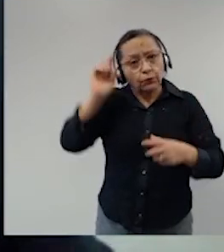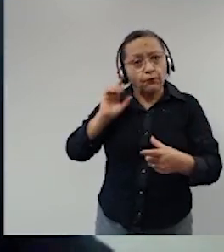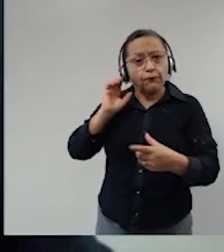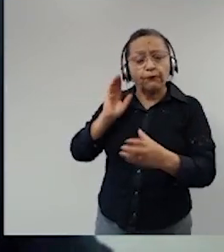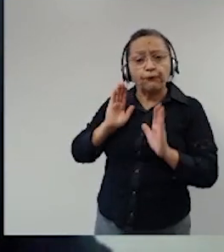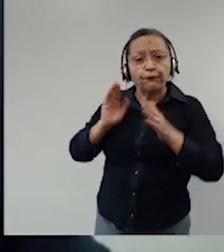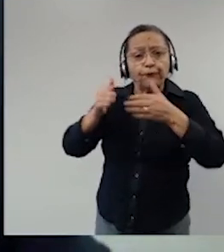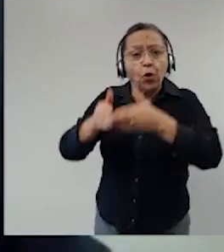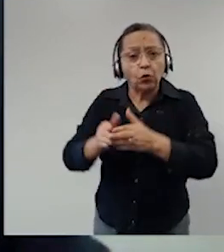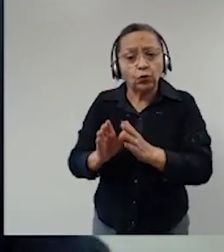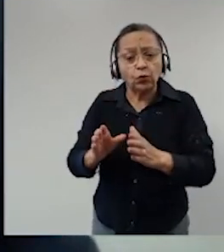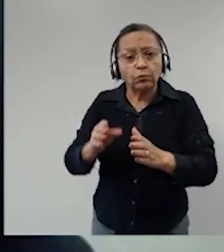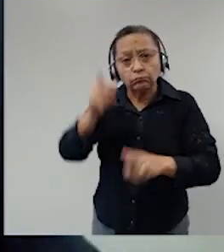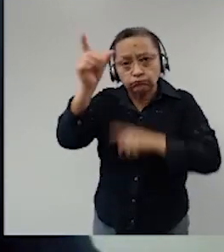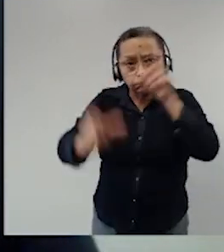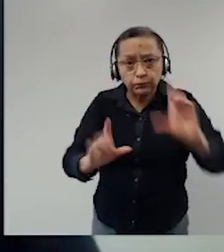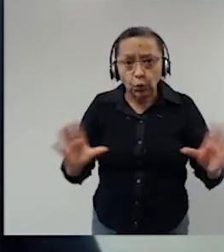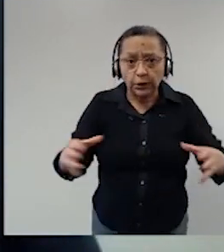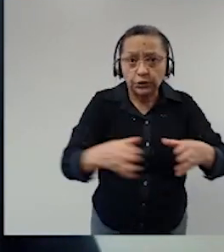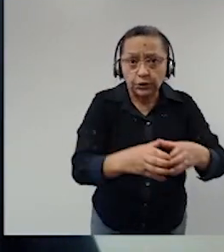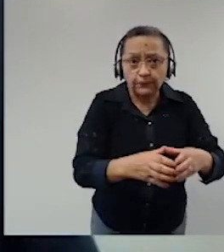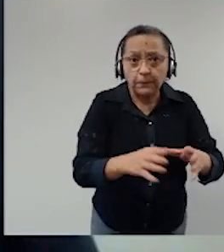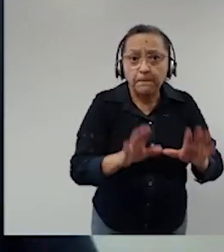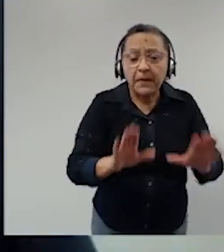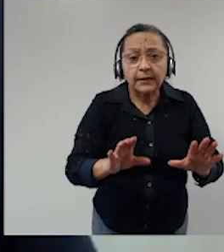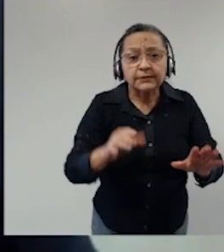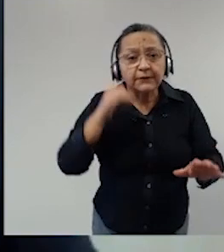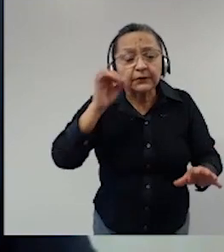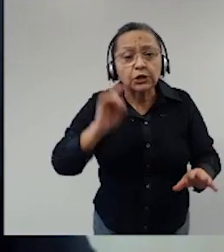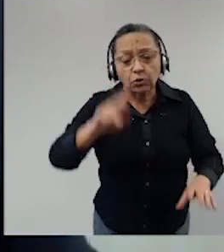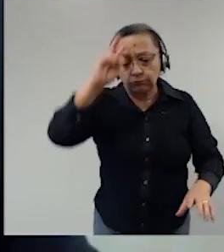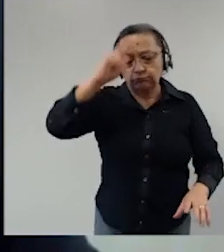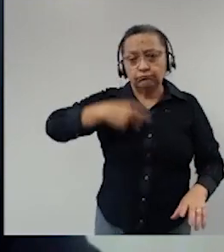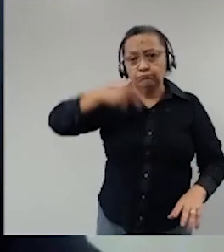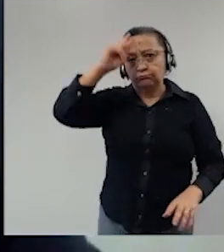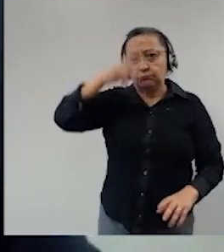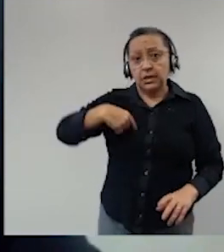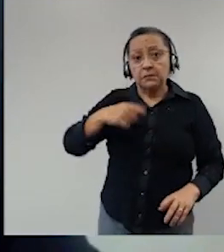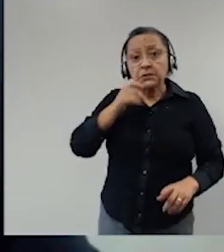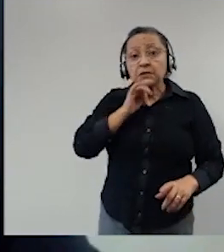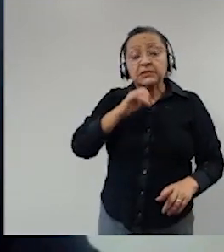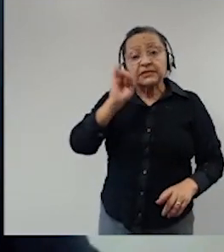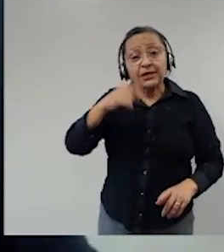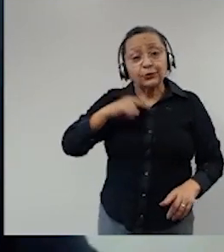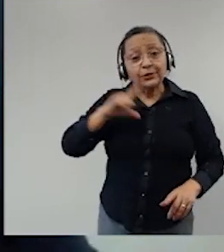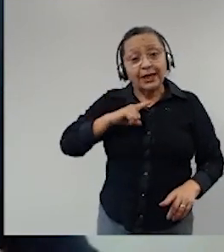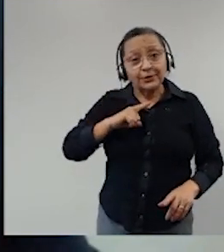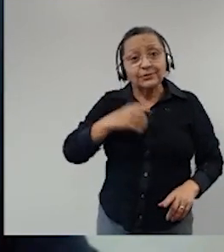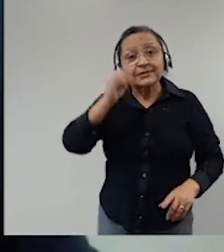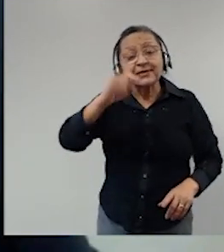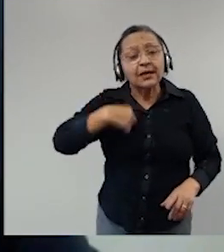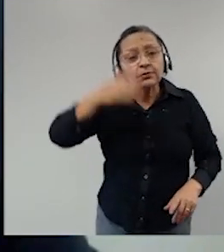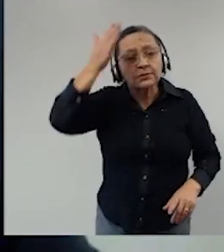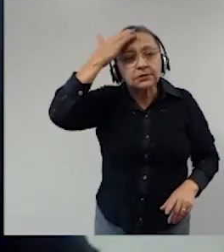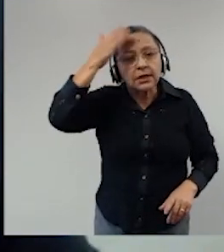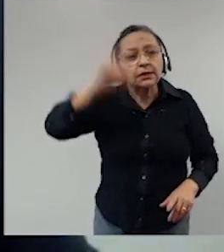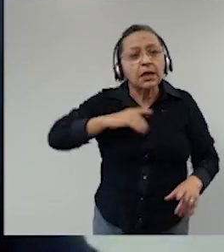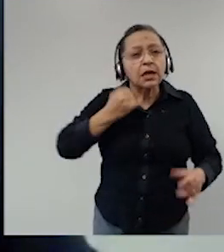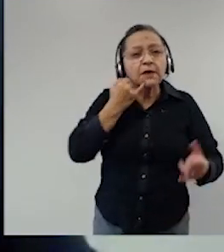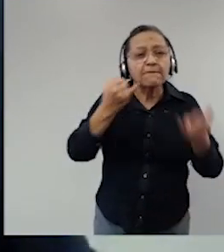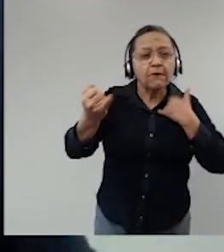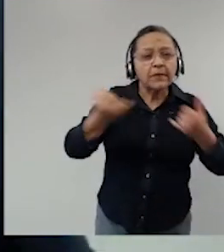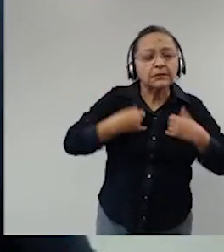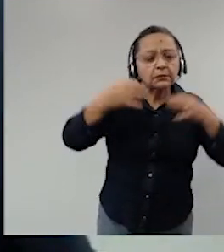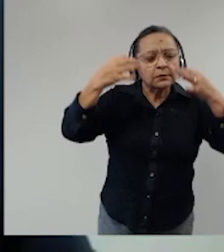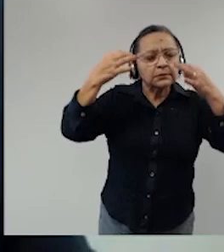o individual. Né? Então, se eu tenho uma informação precisa do nível de